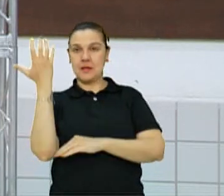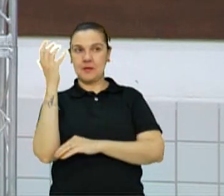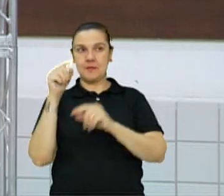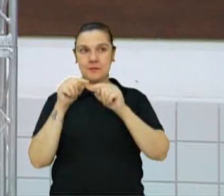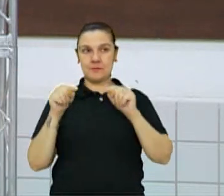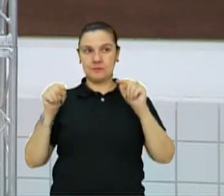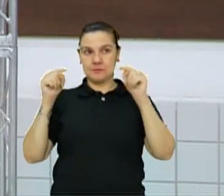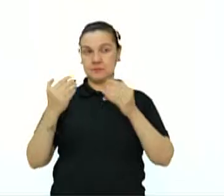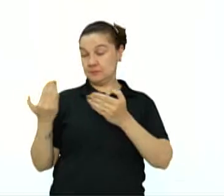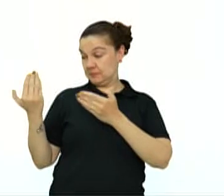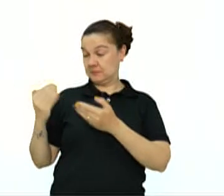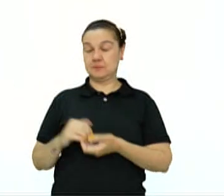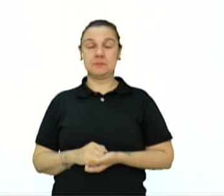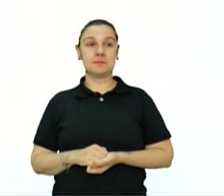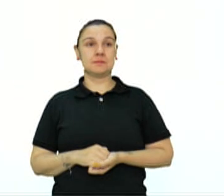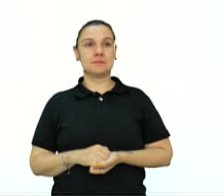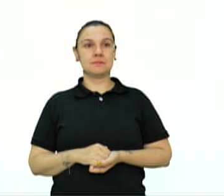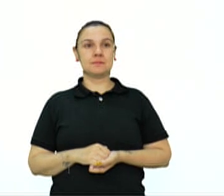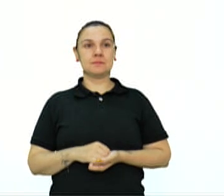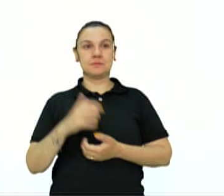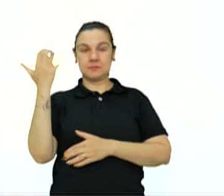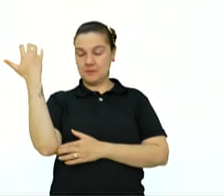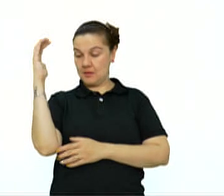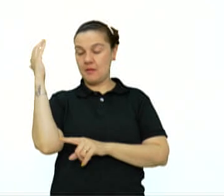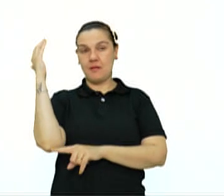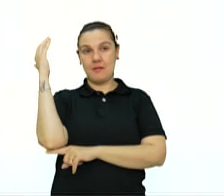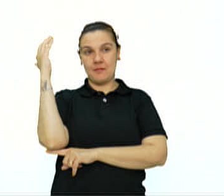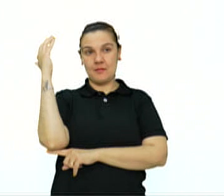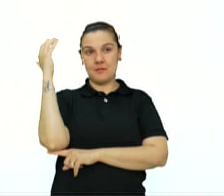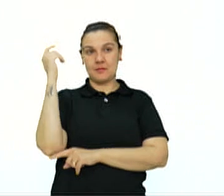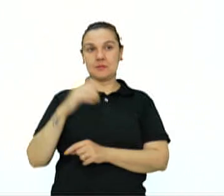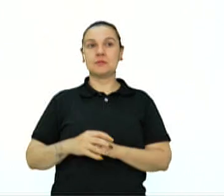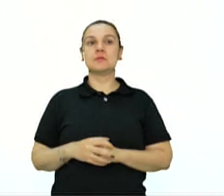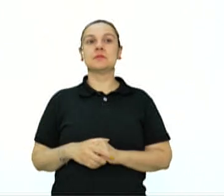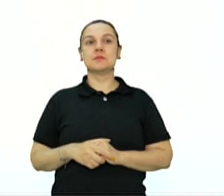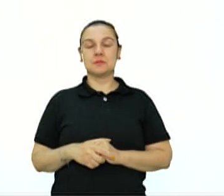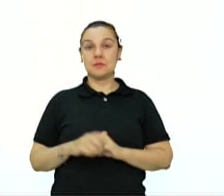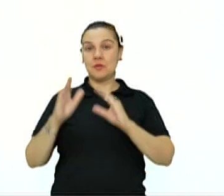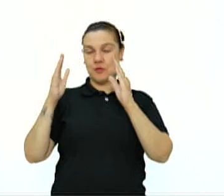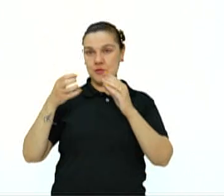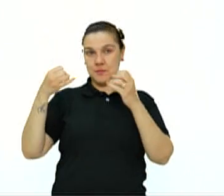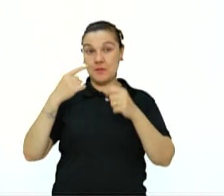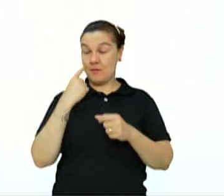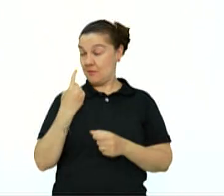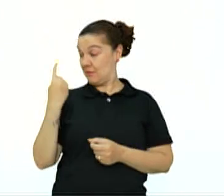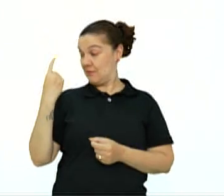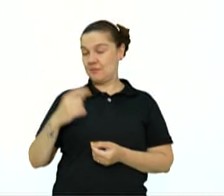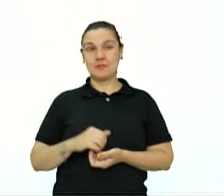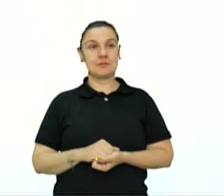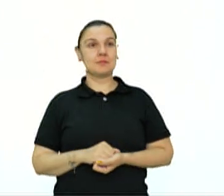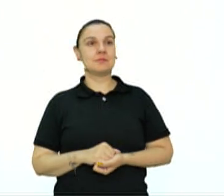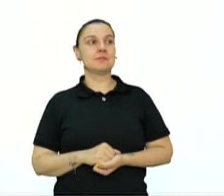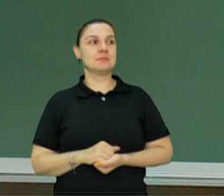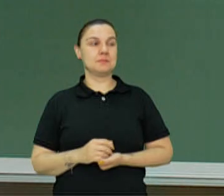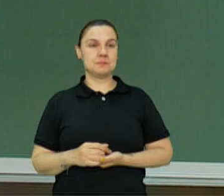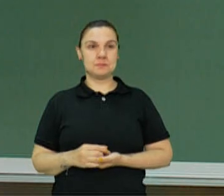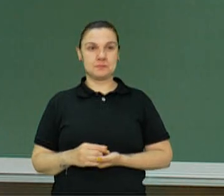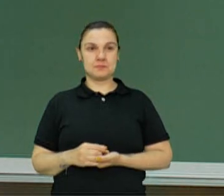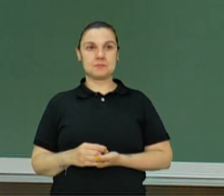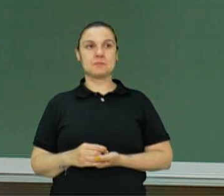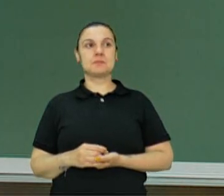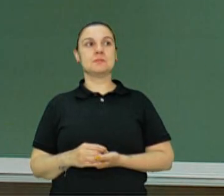árvore filogenética. A raiz da árvore representa a linhagem ancestral. Estão vendo aqui, ó? A linhagem